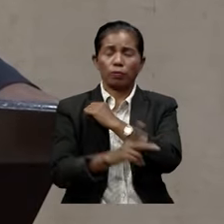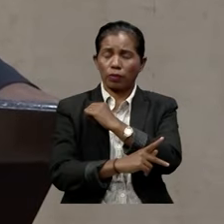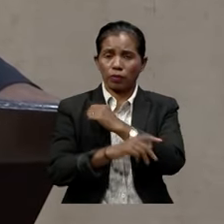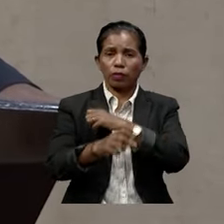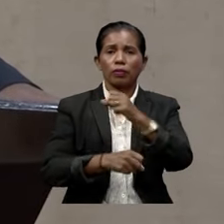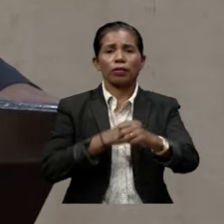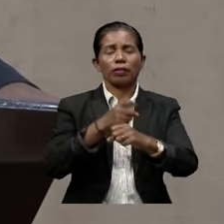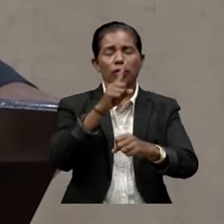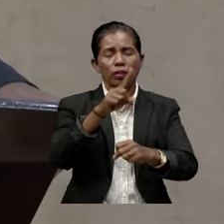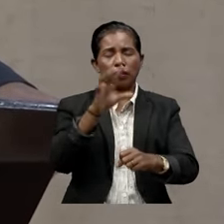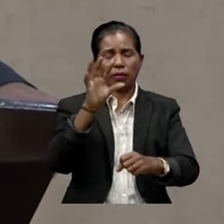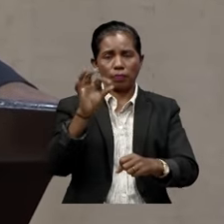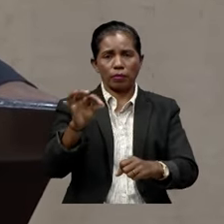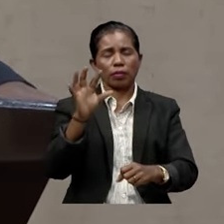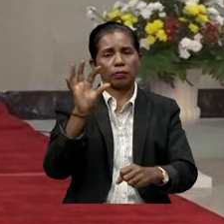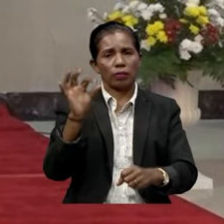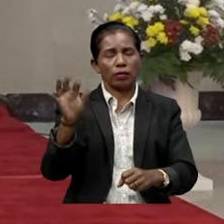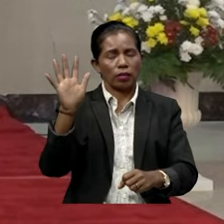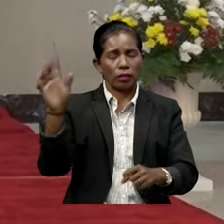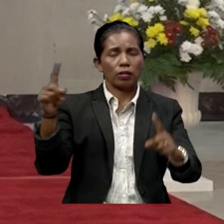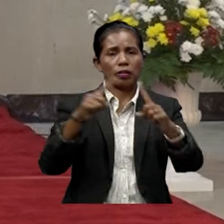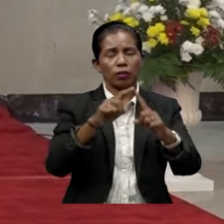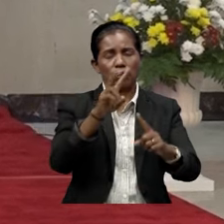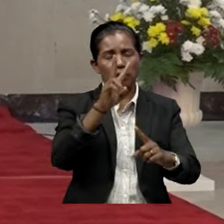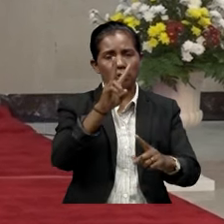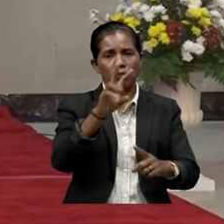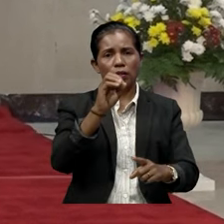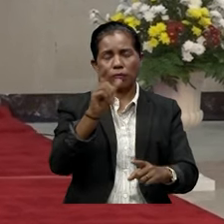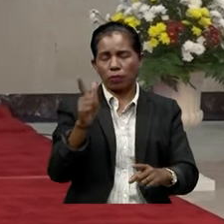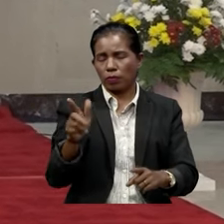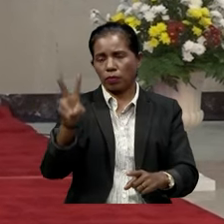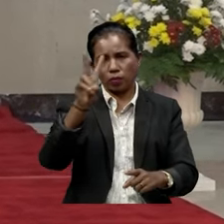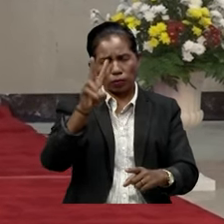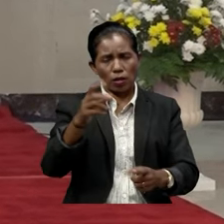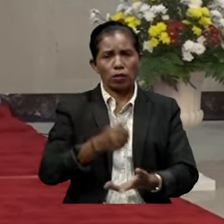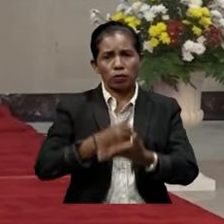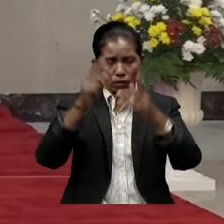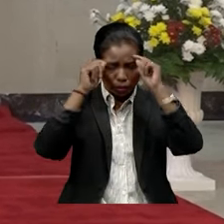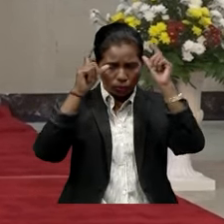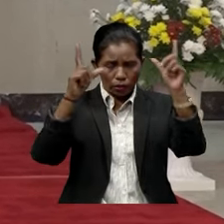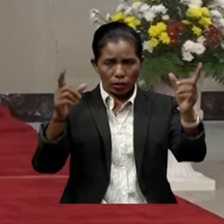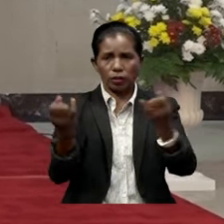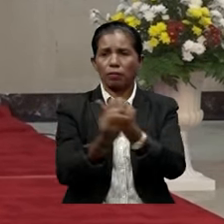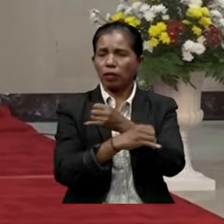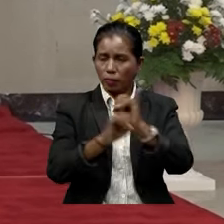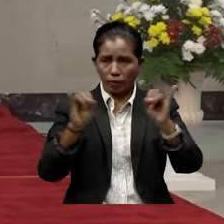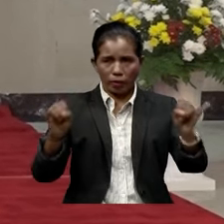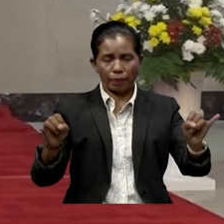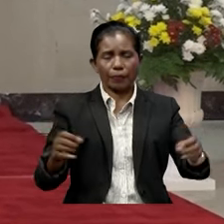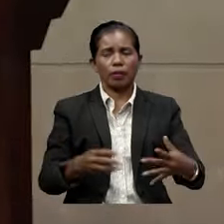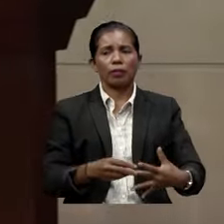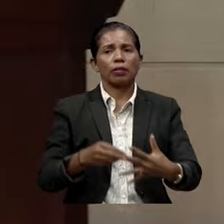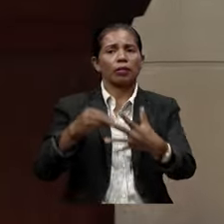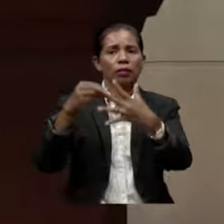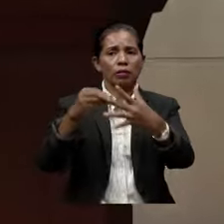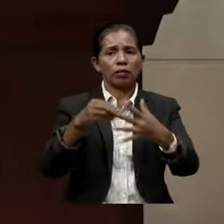Citinan Rihunidato Sia Sianureson Lima, Totinan Rihun Rua Rua, defende Macax Timor-Leste na luta pela independência, principalmente e a